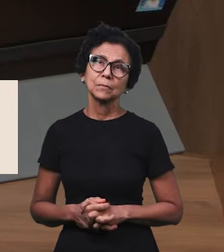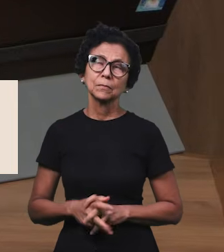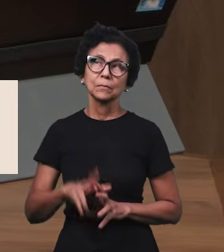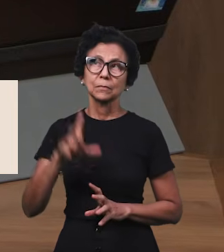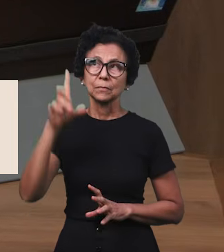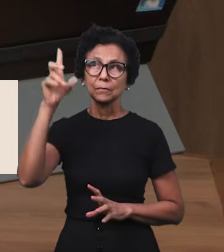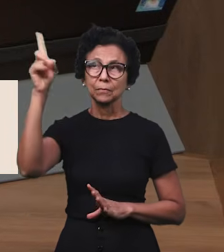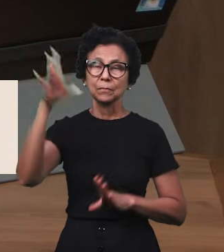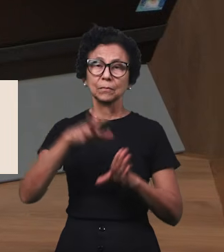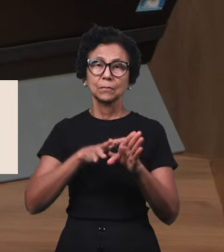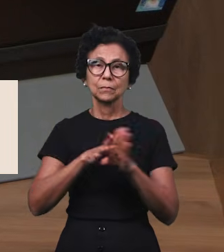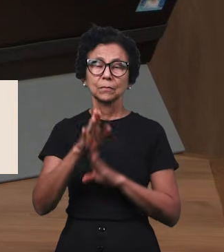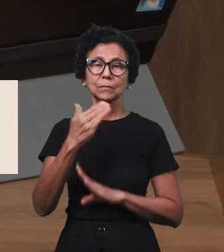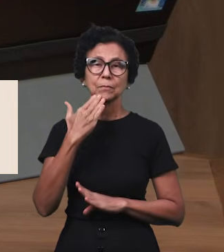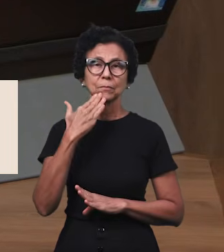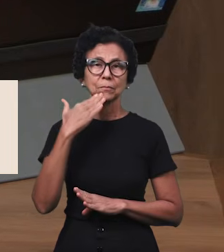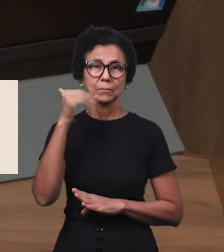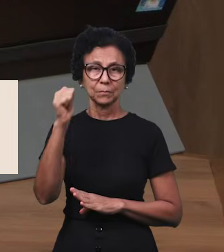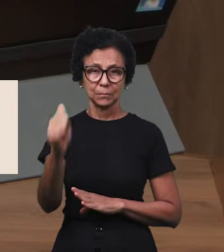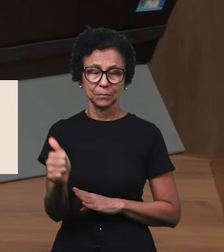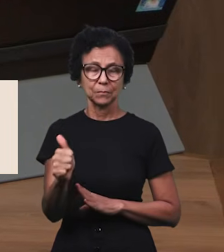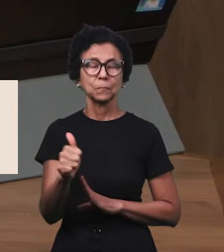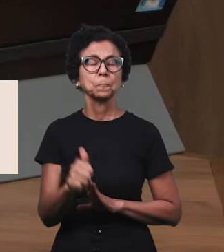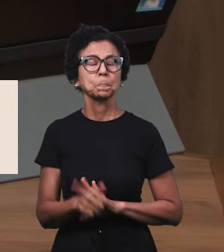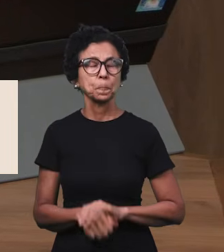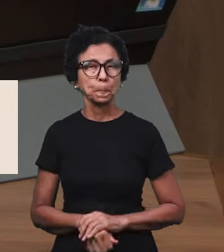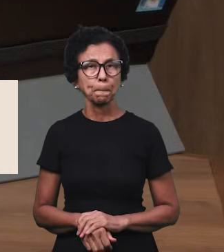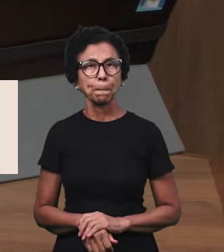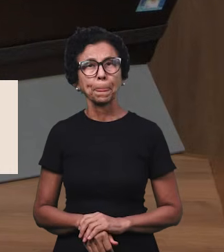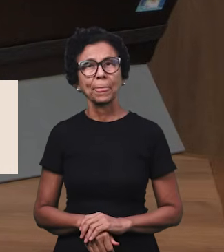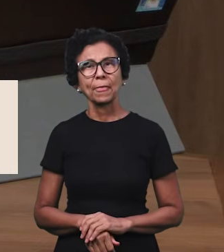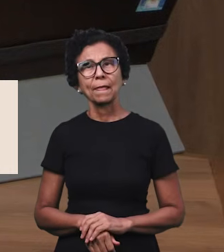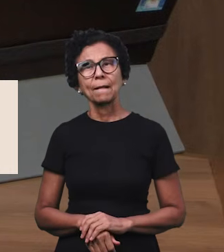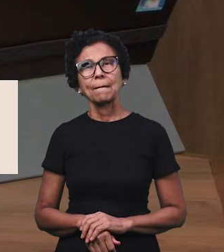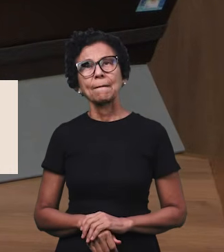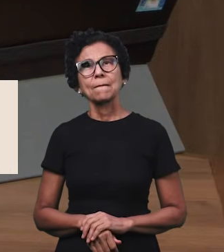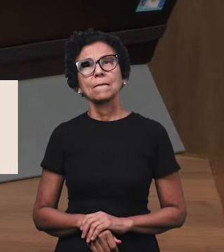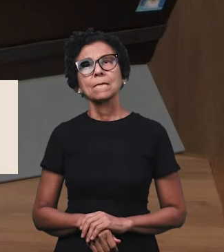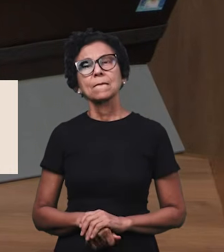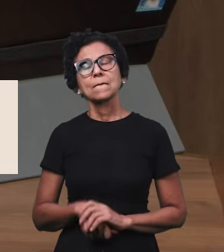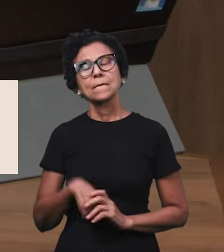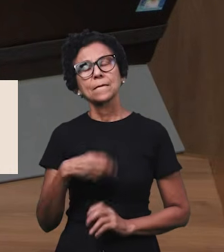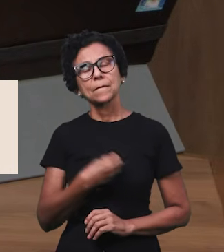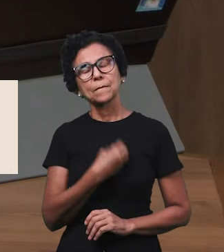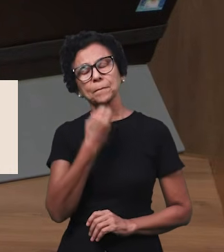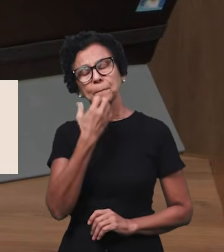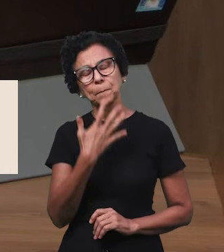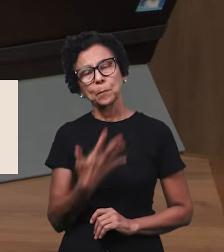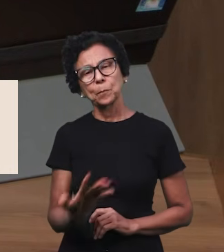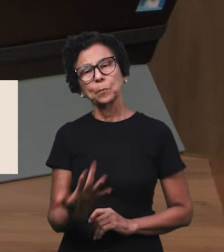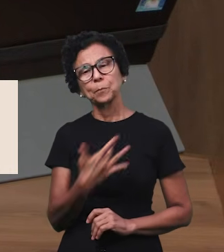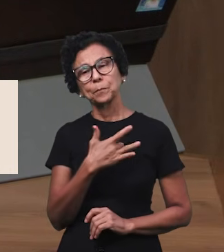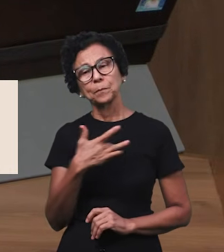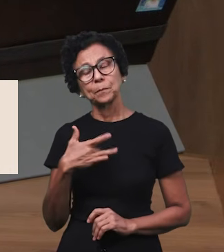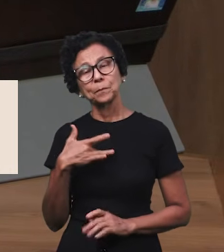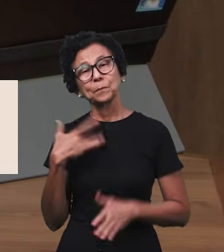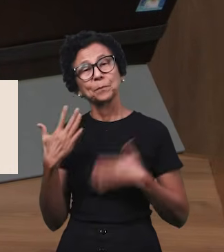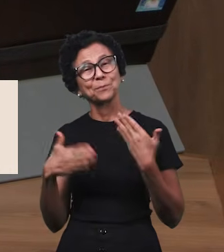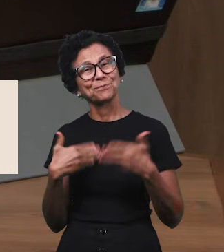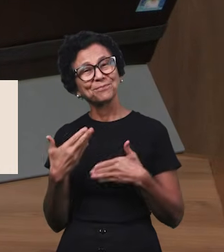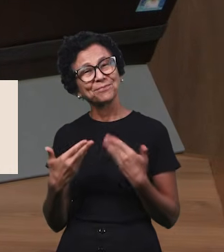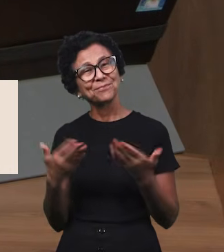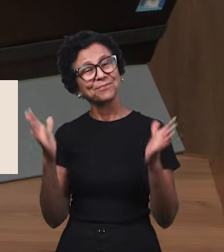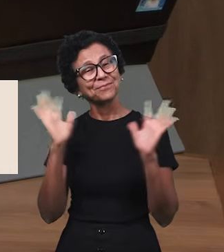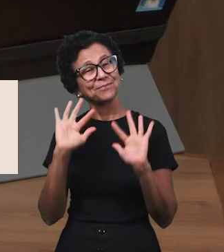do que o conselho de Deus. Tenha para você o conselho de Deus e você vai ter dias bons, dias saudáveis, dias